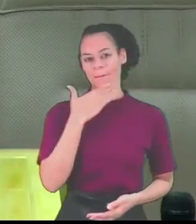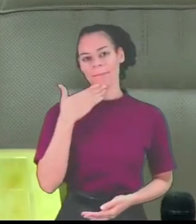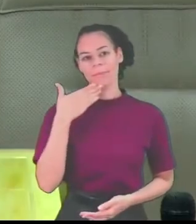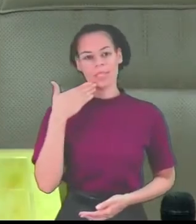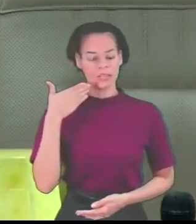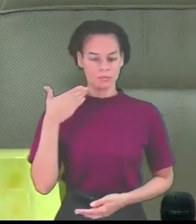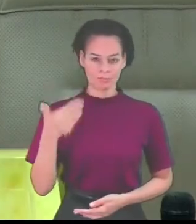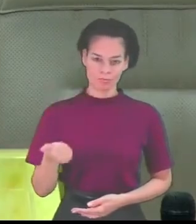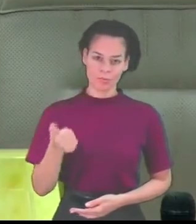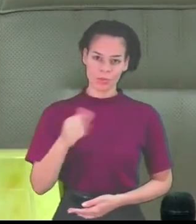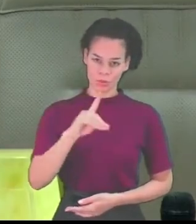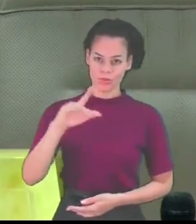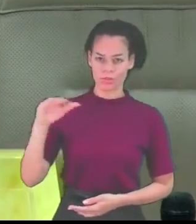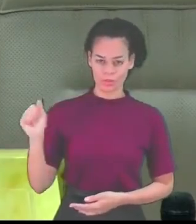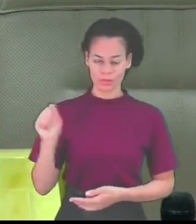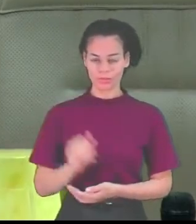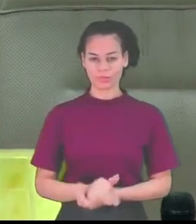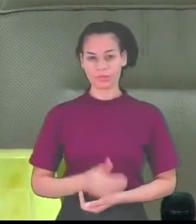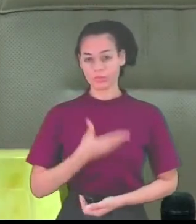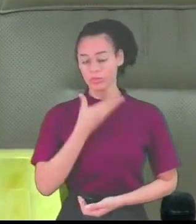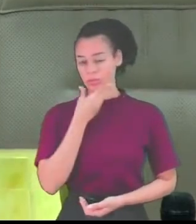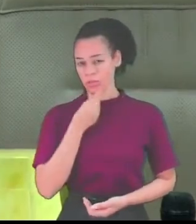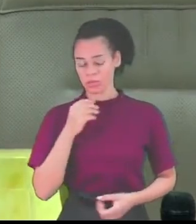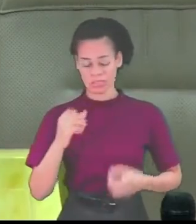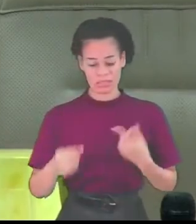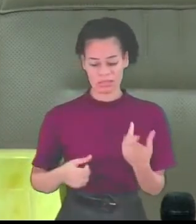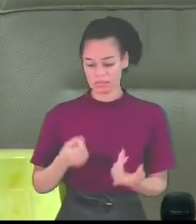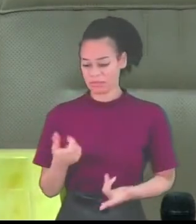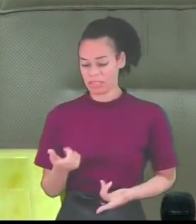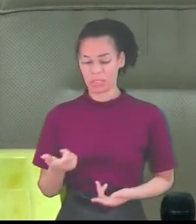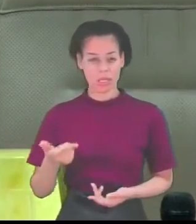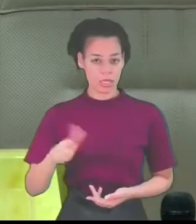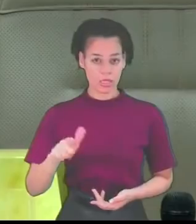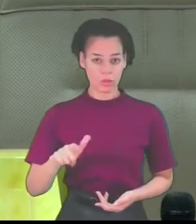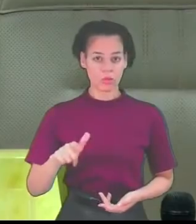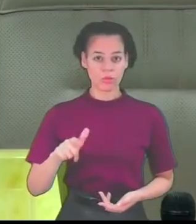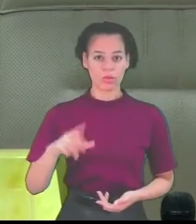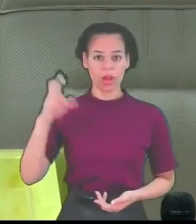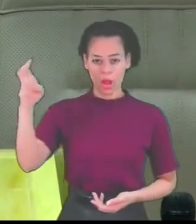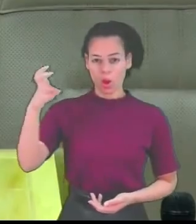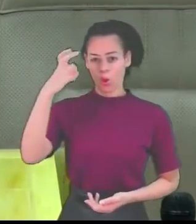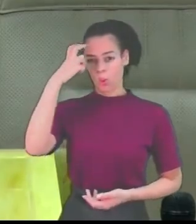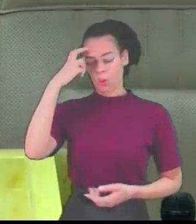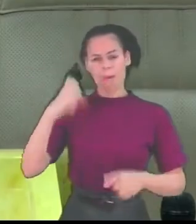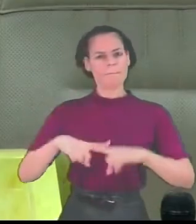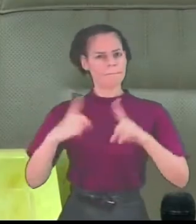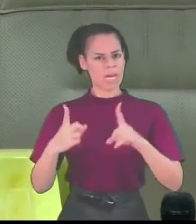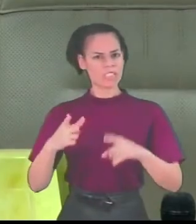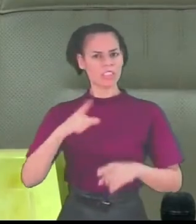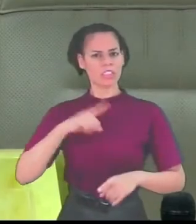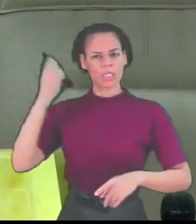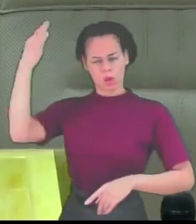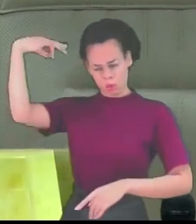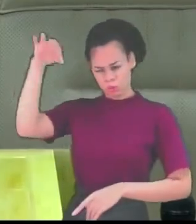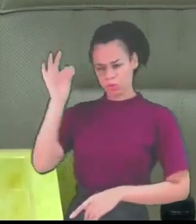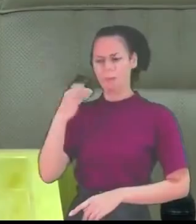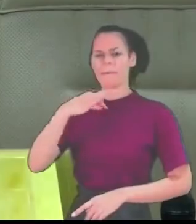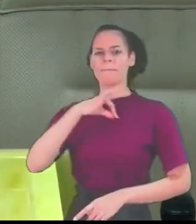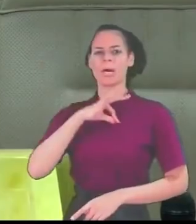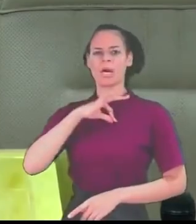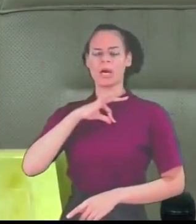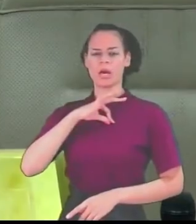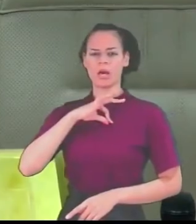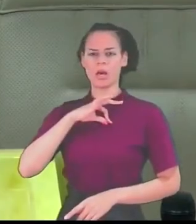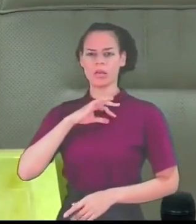os homens que muitas vezes não tinham muita cultura Mas tem uma Espírito Santo na vida autoridade de